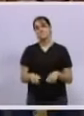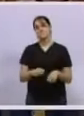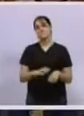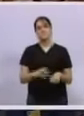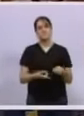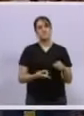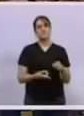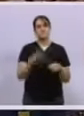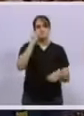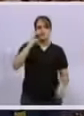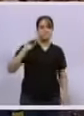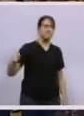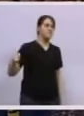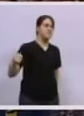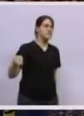mais pra